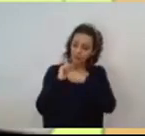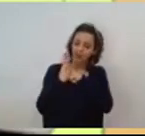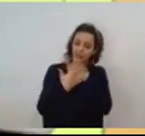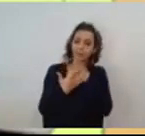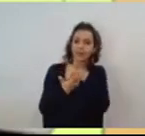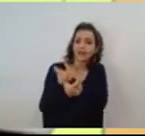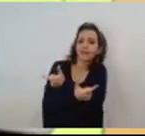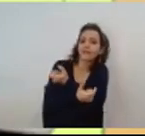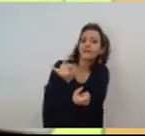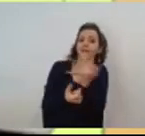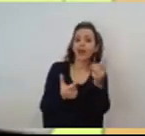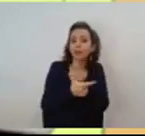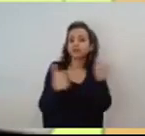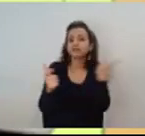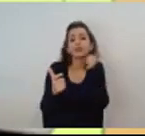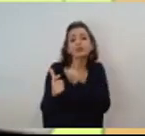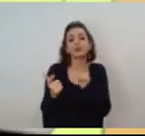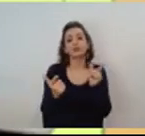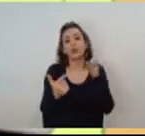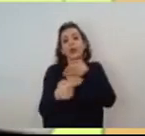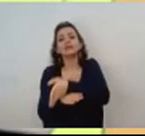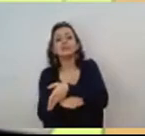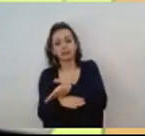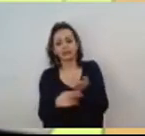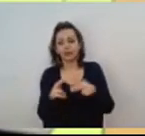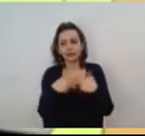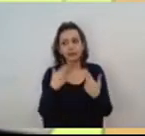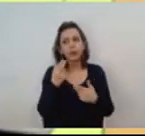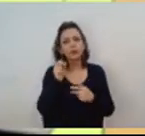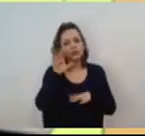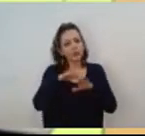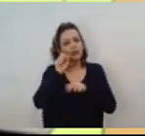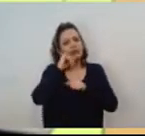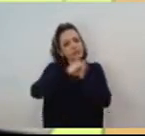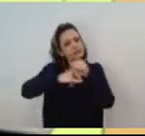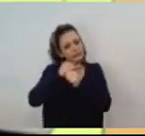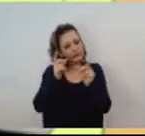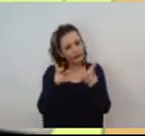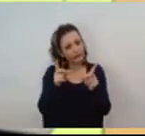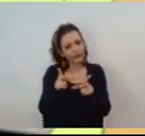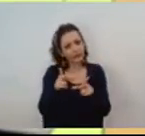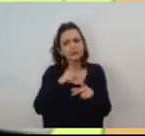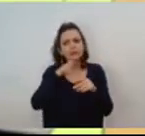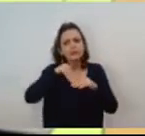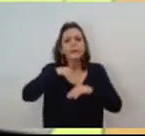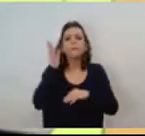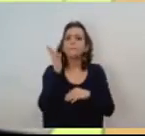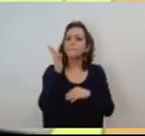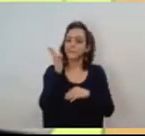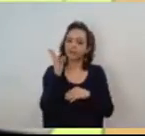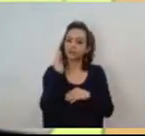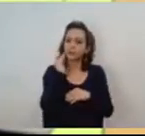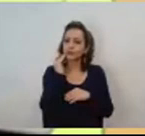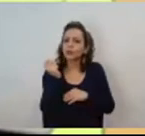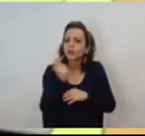Place é mais fácil do que a gente tem esse produto no físico e a ideia é se eles começarem a vender na nossa Marketplace